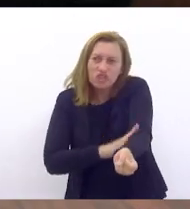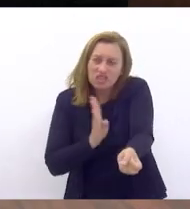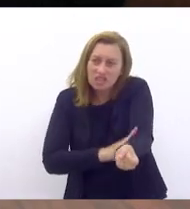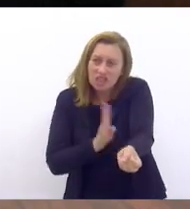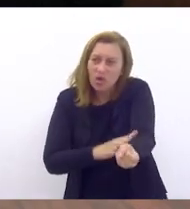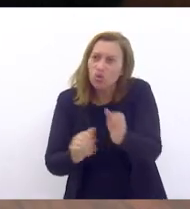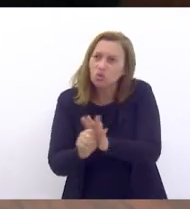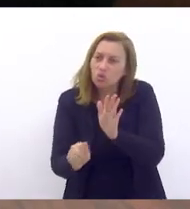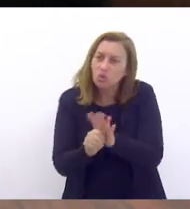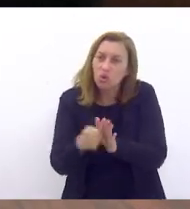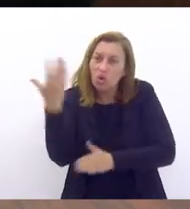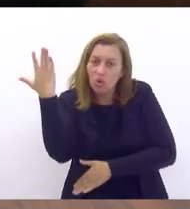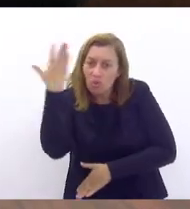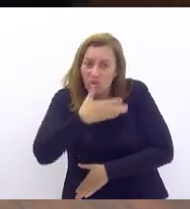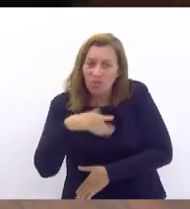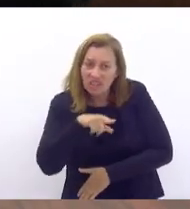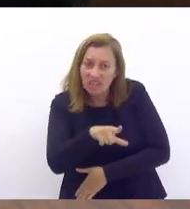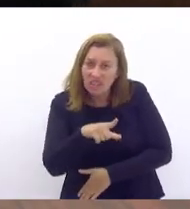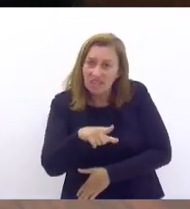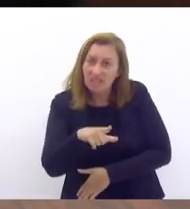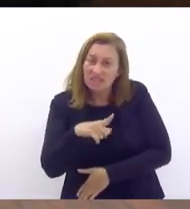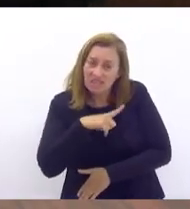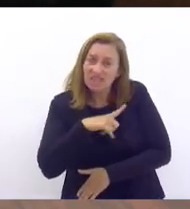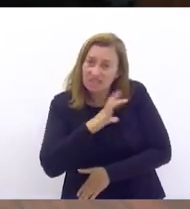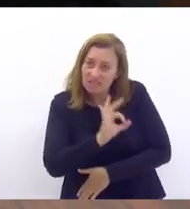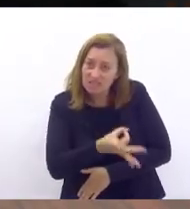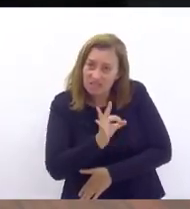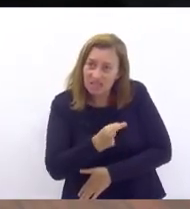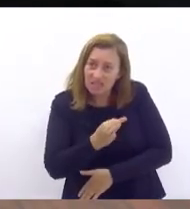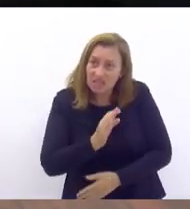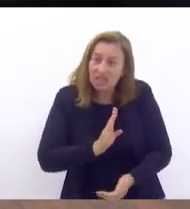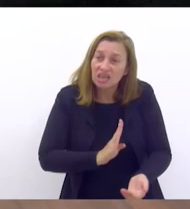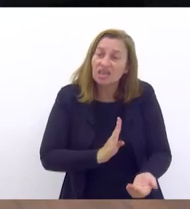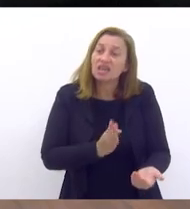drogas e for comprovado que ele tem, de fato,